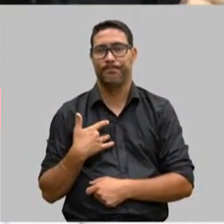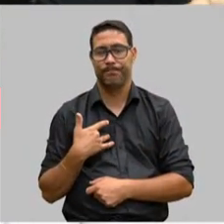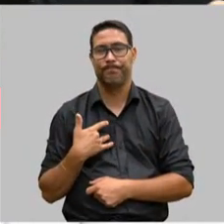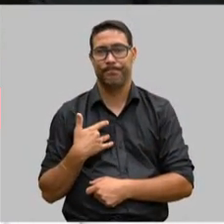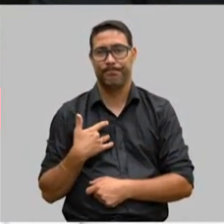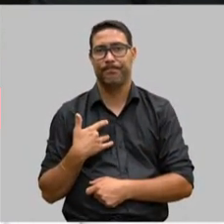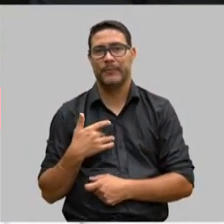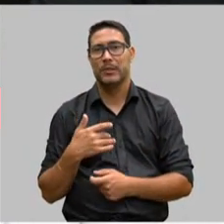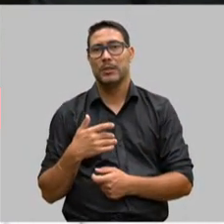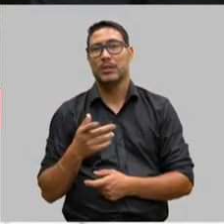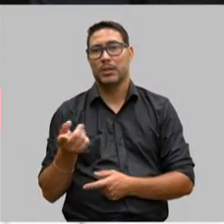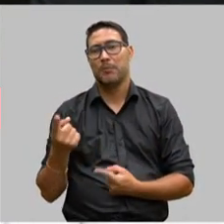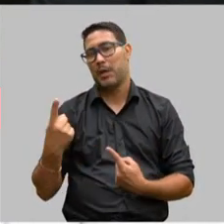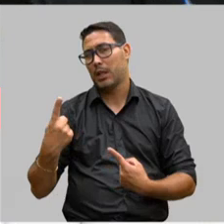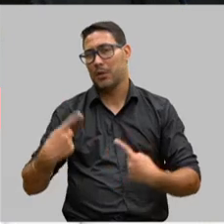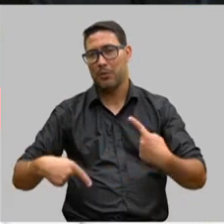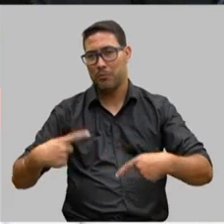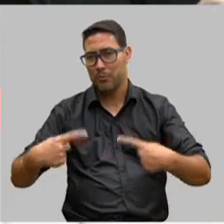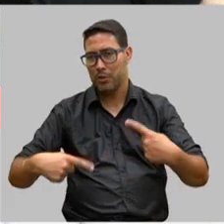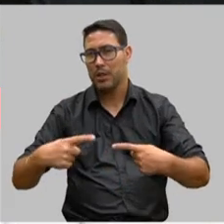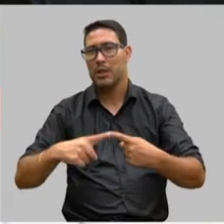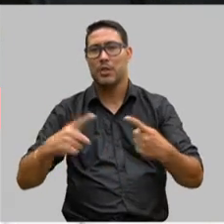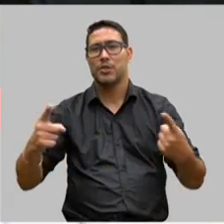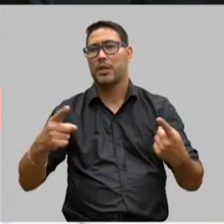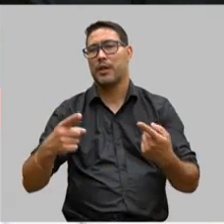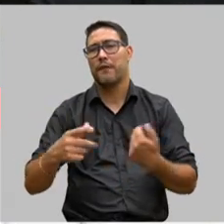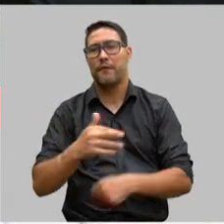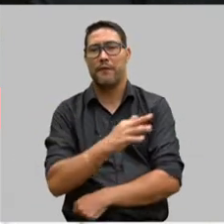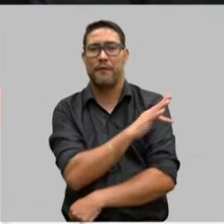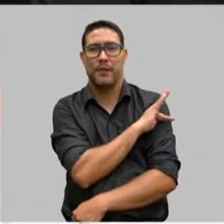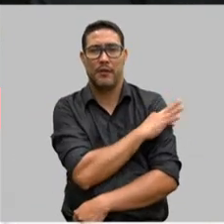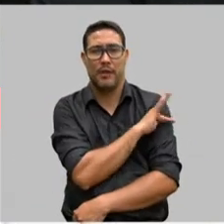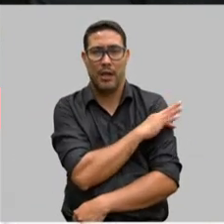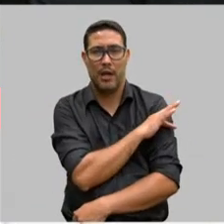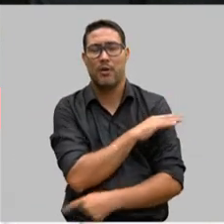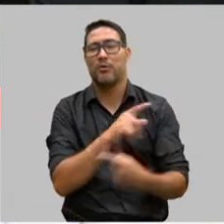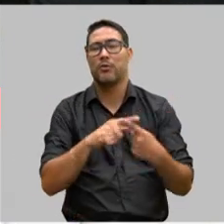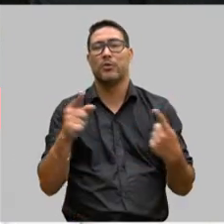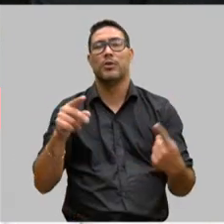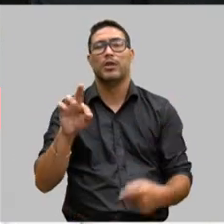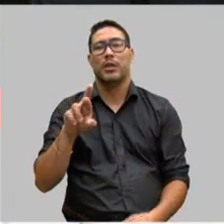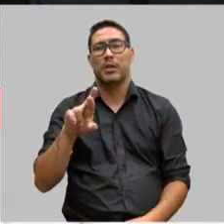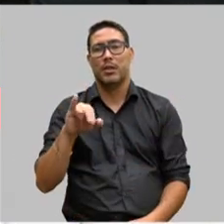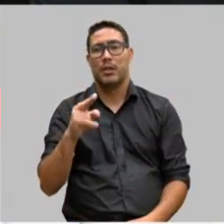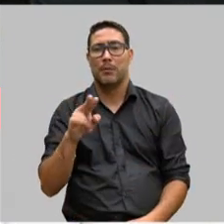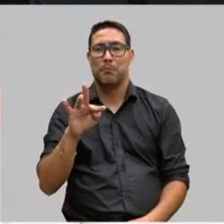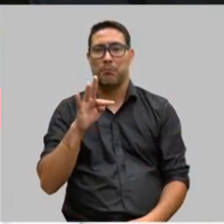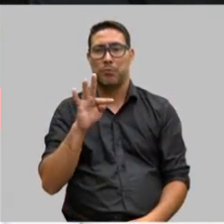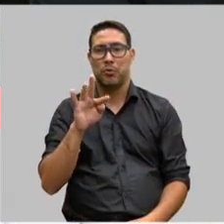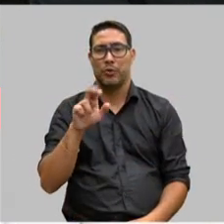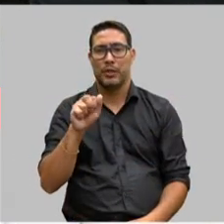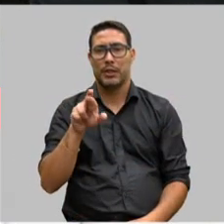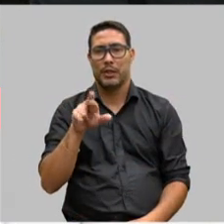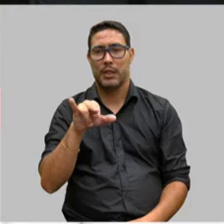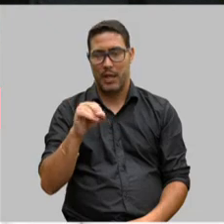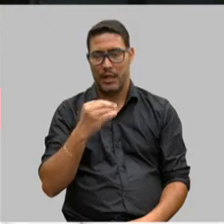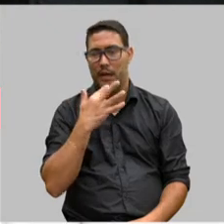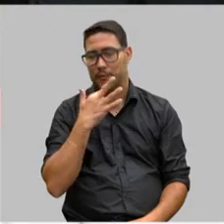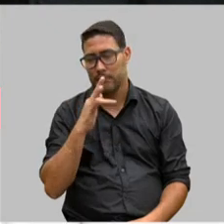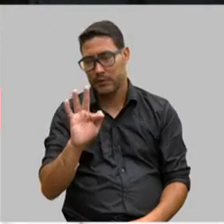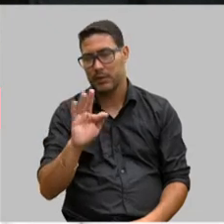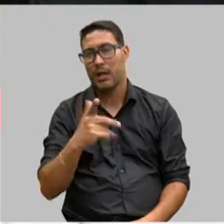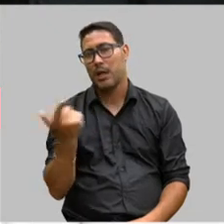questão da política fiscal e tributária, dos incentivos, como é que essas coisas todas estão e precisam